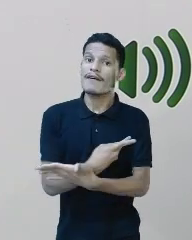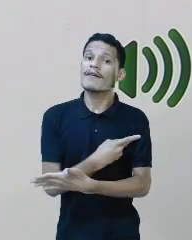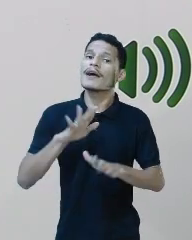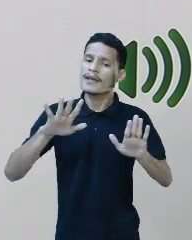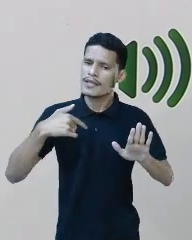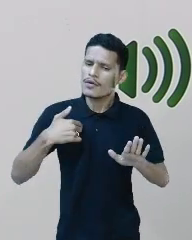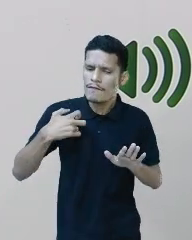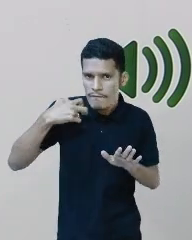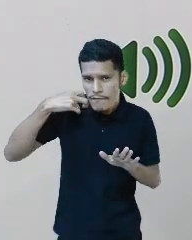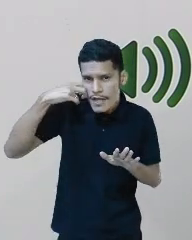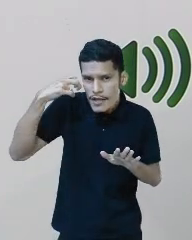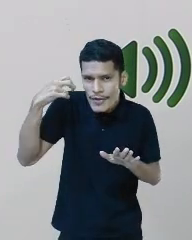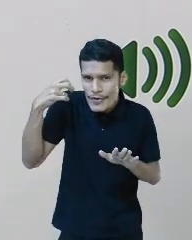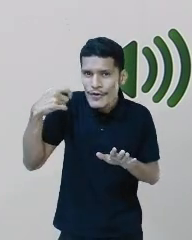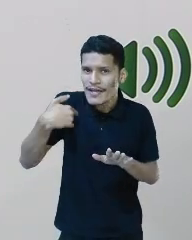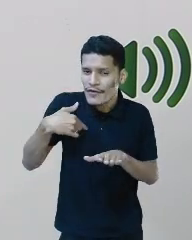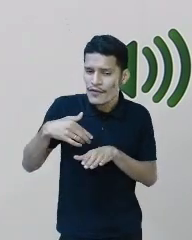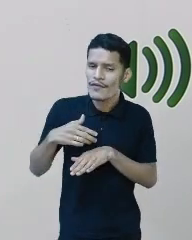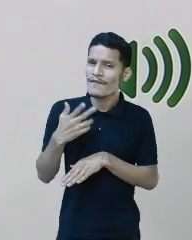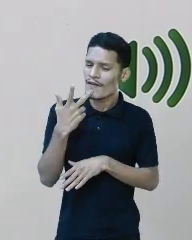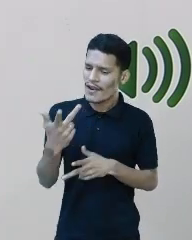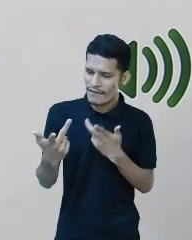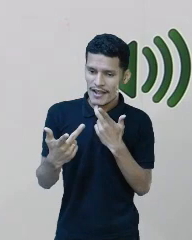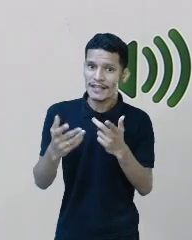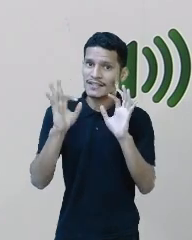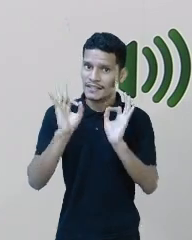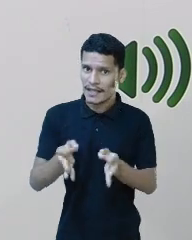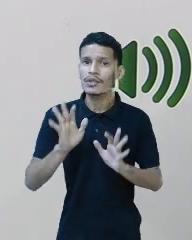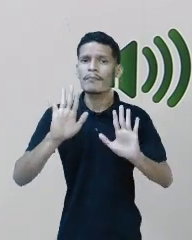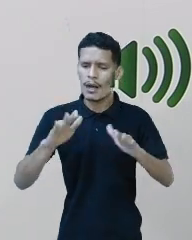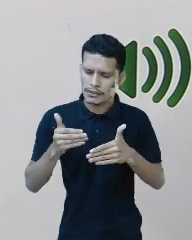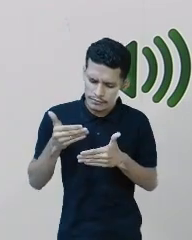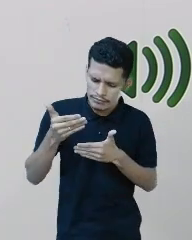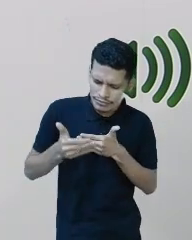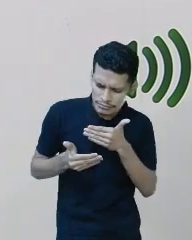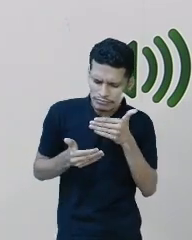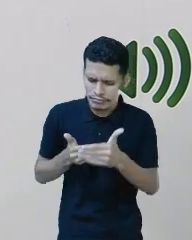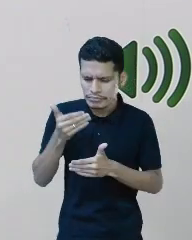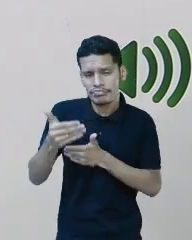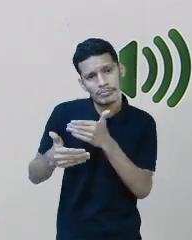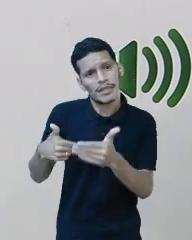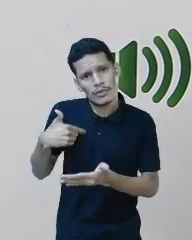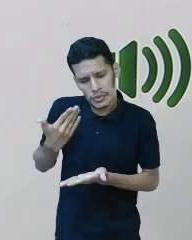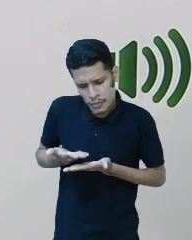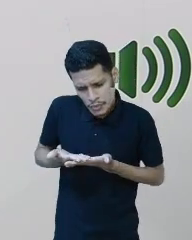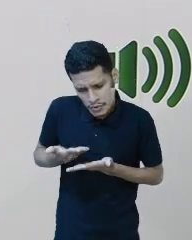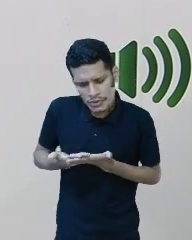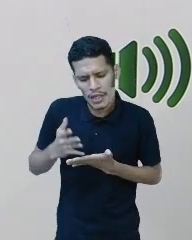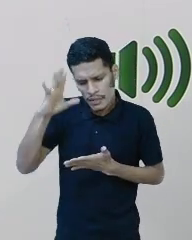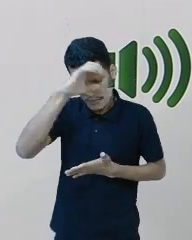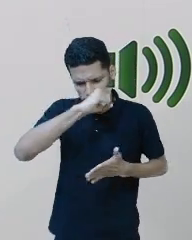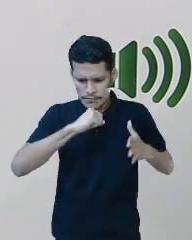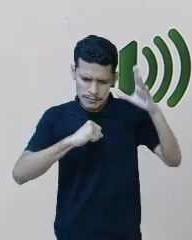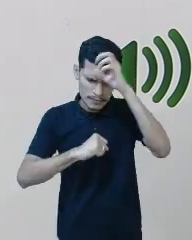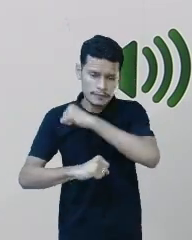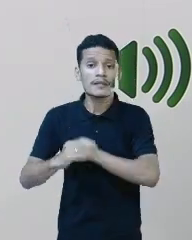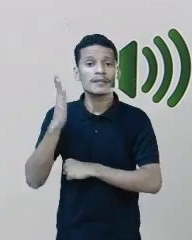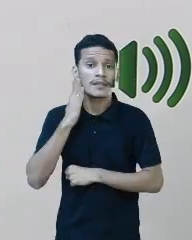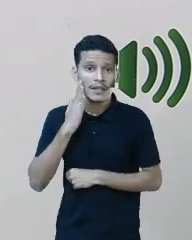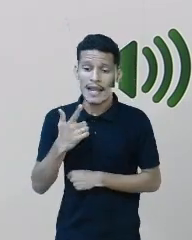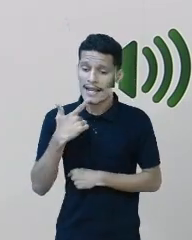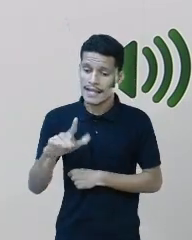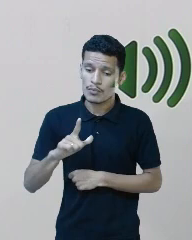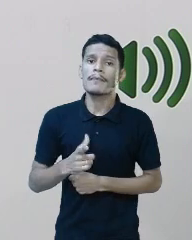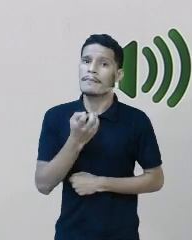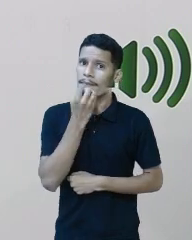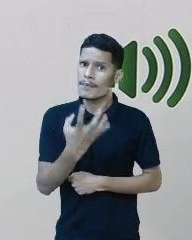de vergonha de falar da maneira correta. Mas com o passar do tempo, eu fui estudando, eu fui reconhecendo que a nossa língua é rica,